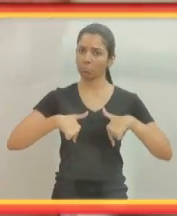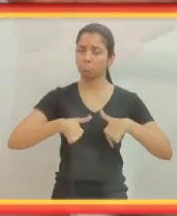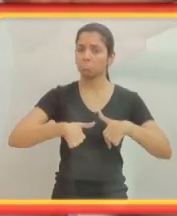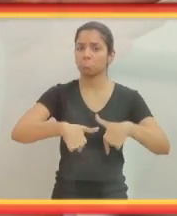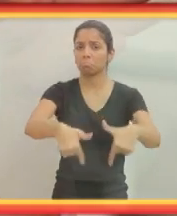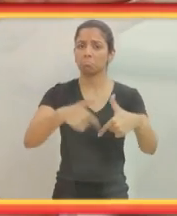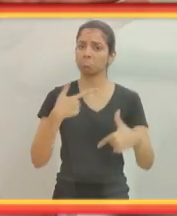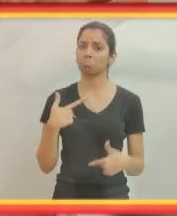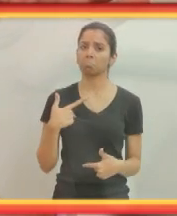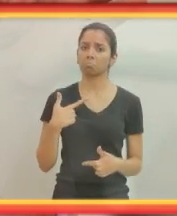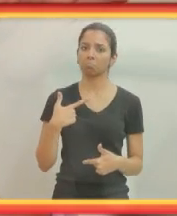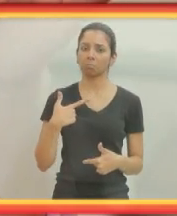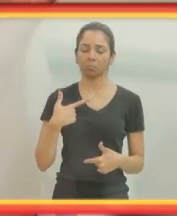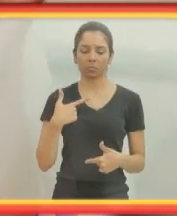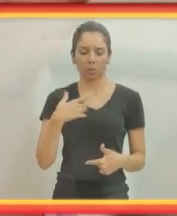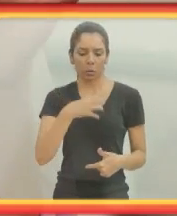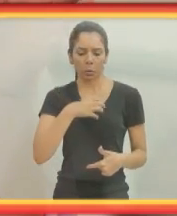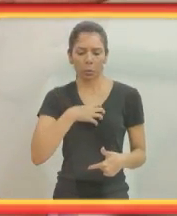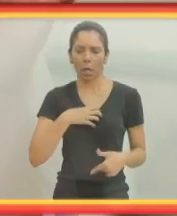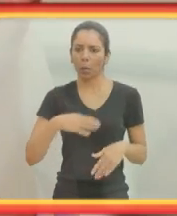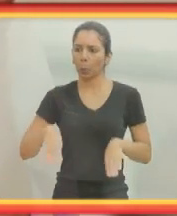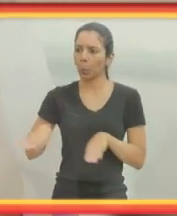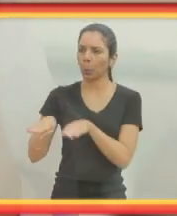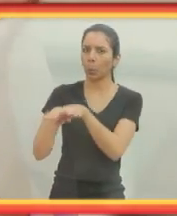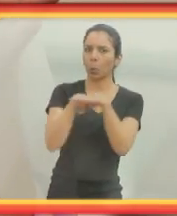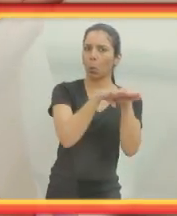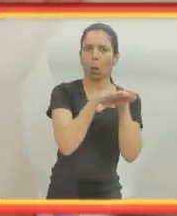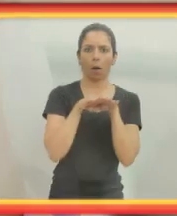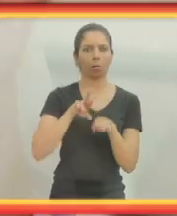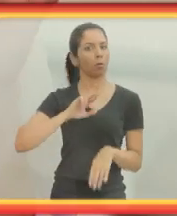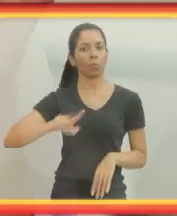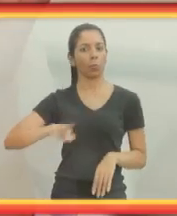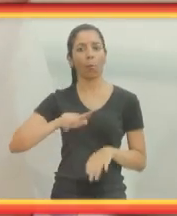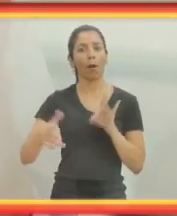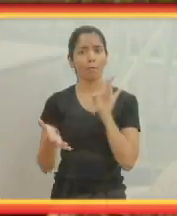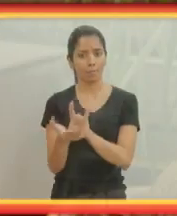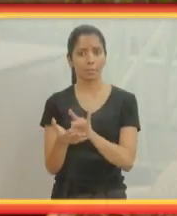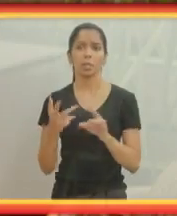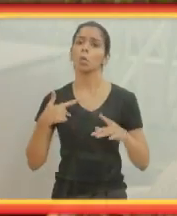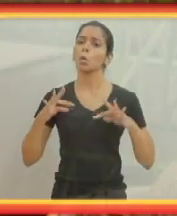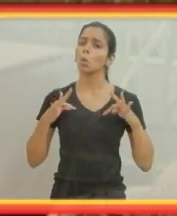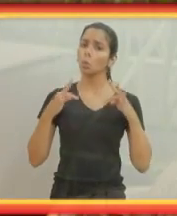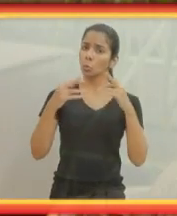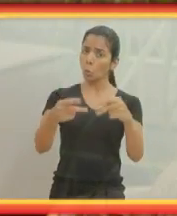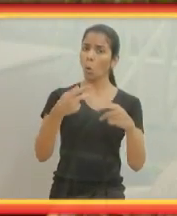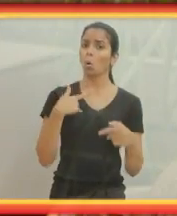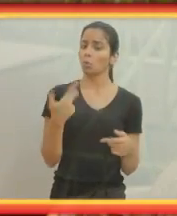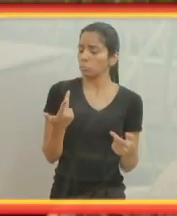vivem e agem de uma determinada maneira igual. Não é verdade. todos